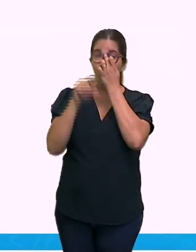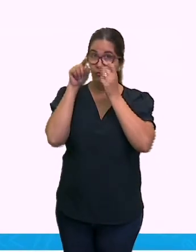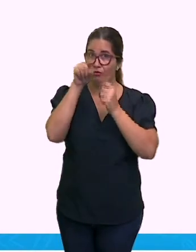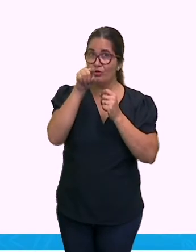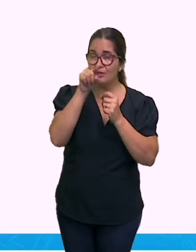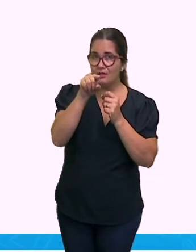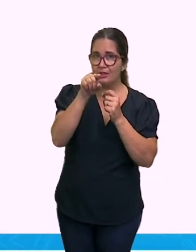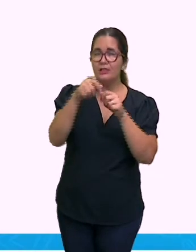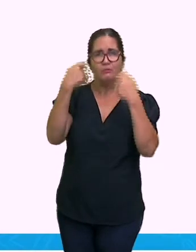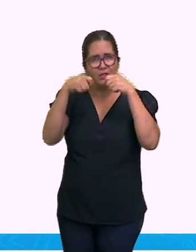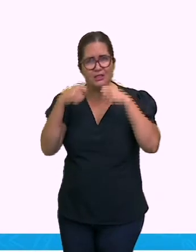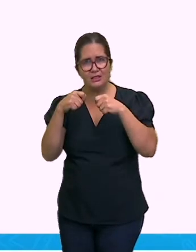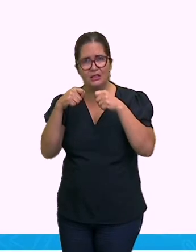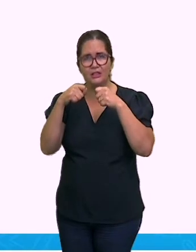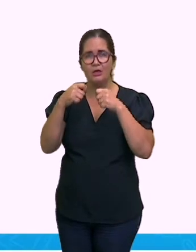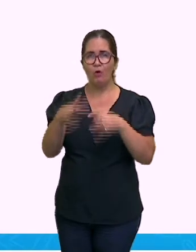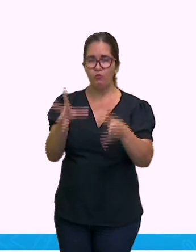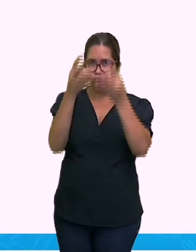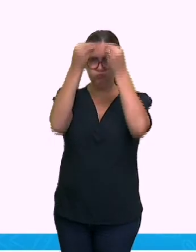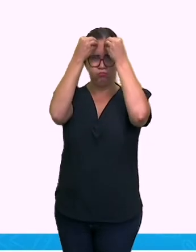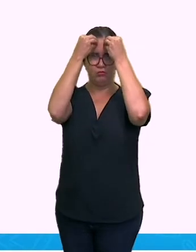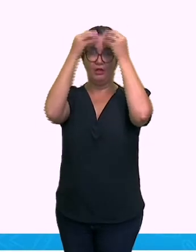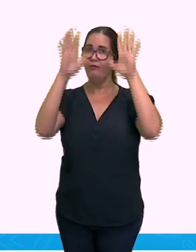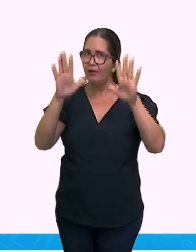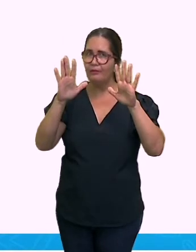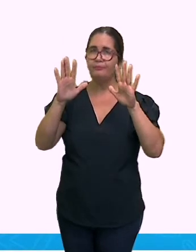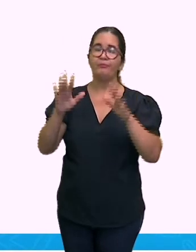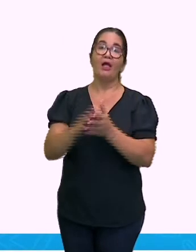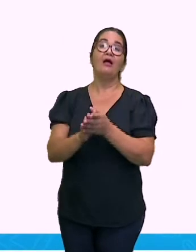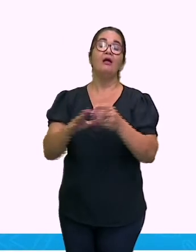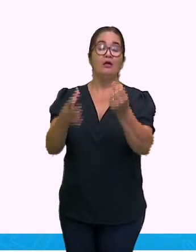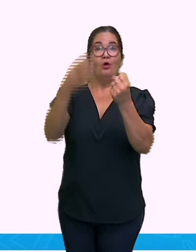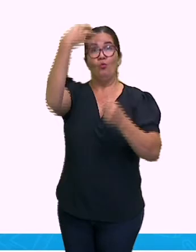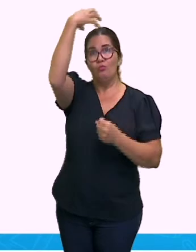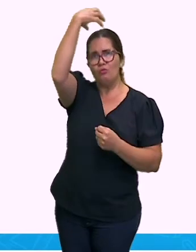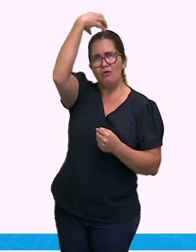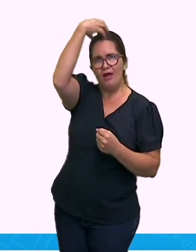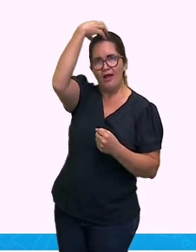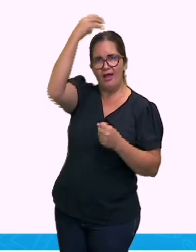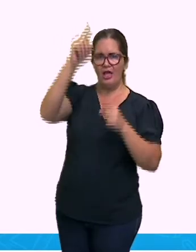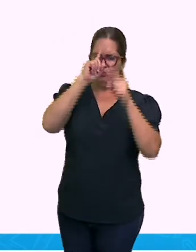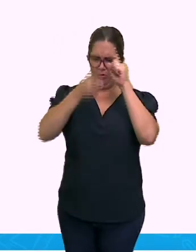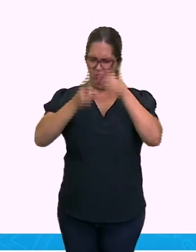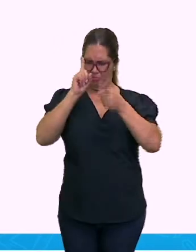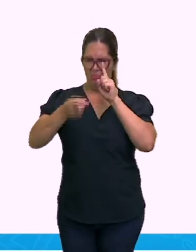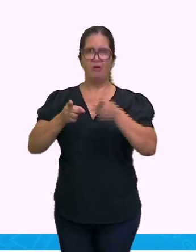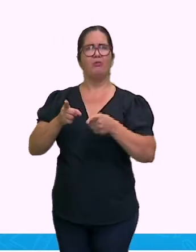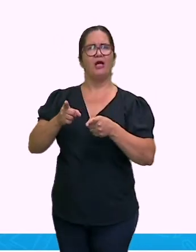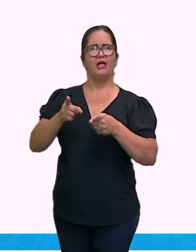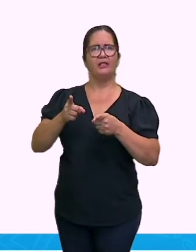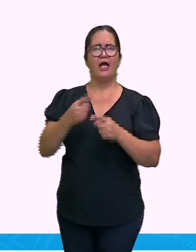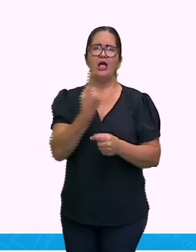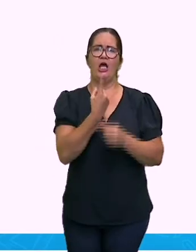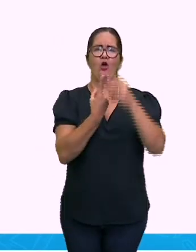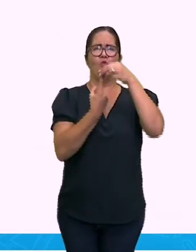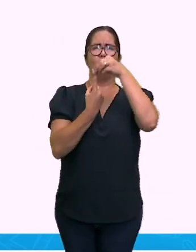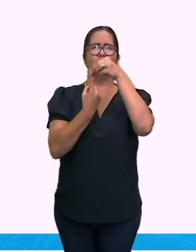gravem, sobre o domínio do rei, a criação de um Estado